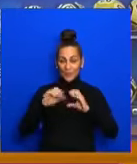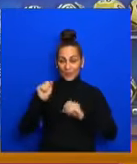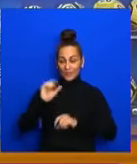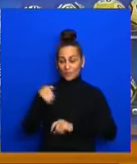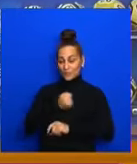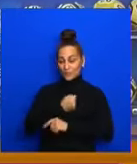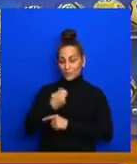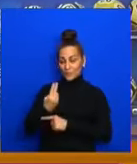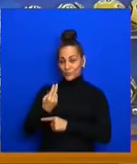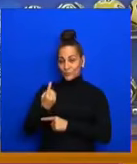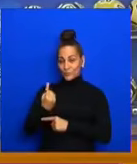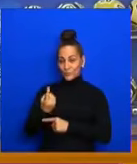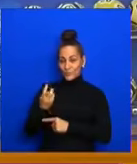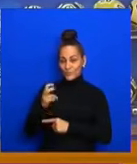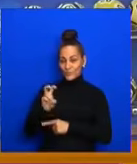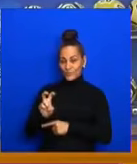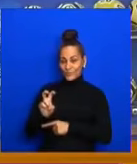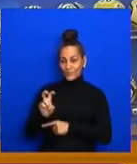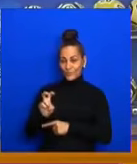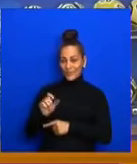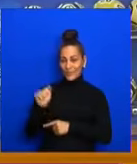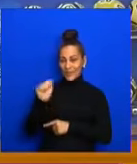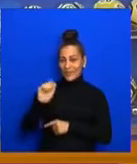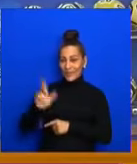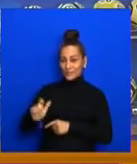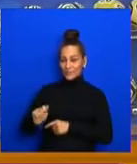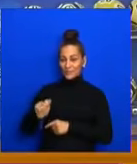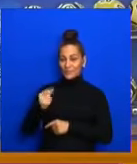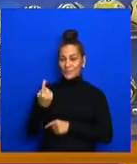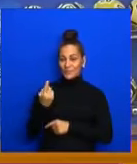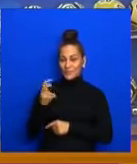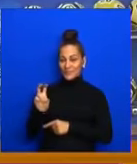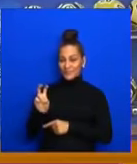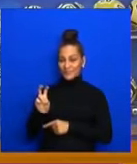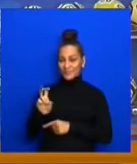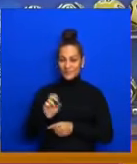Bola azul, número 15. Azul, 15.